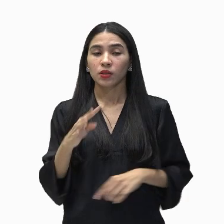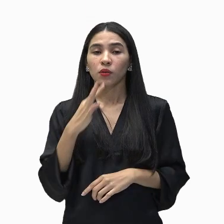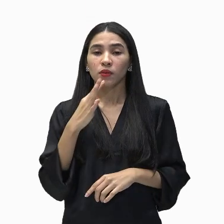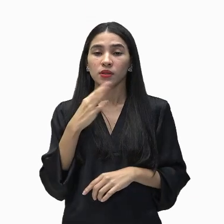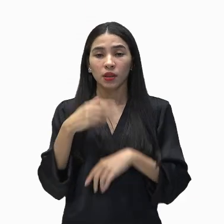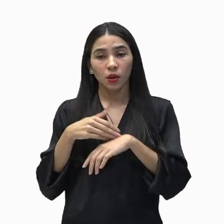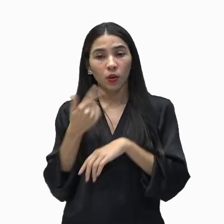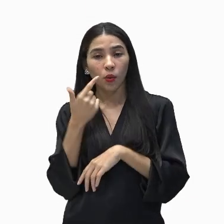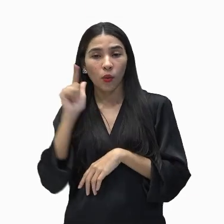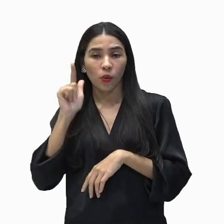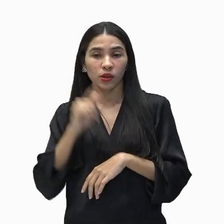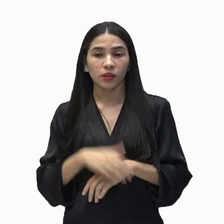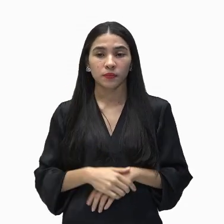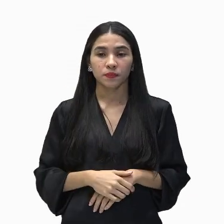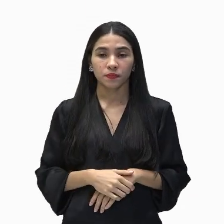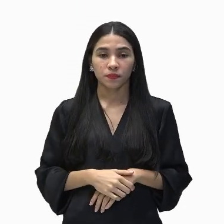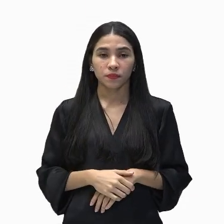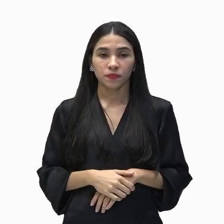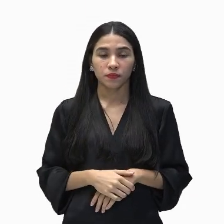outra